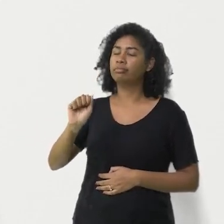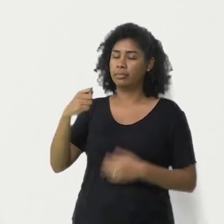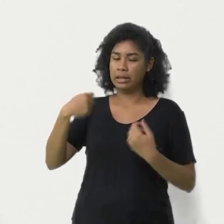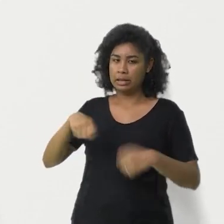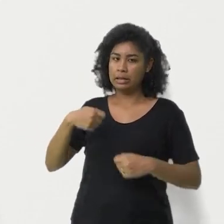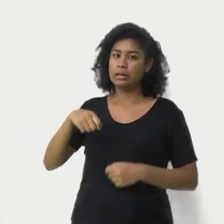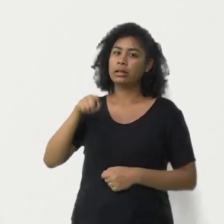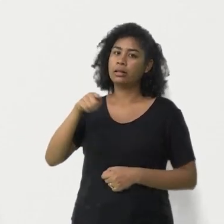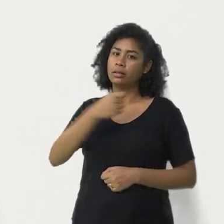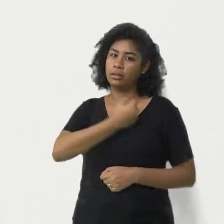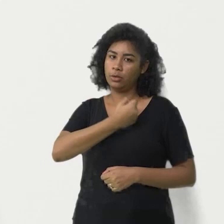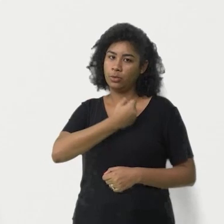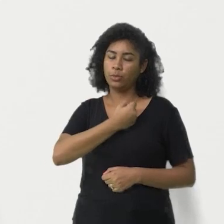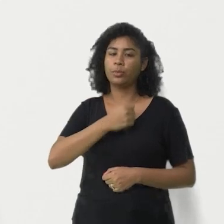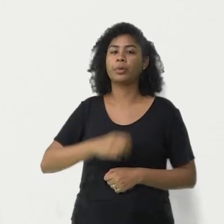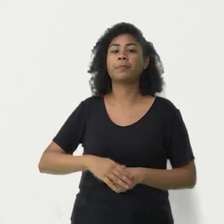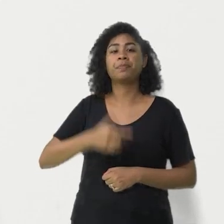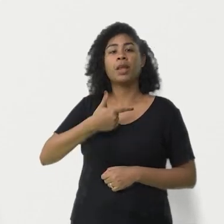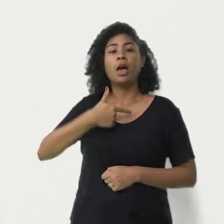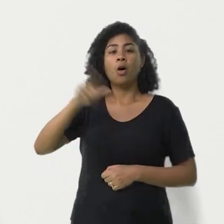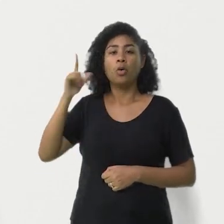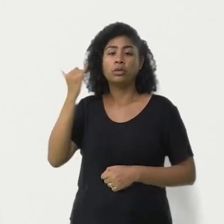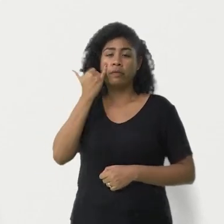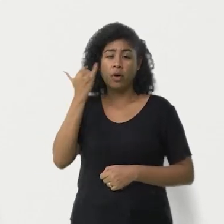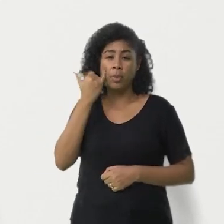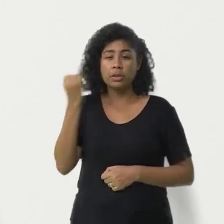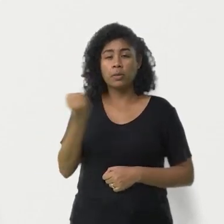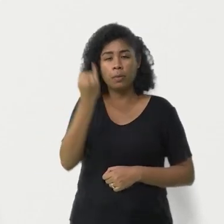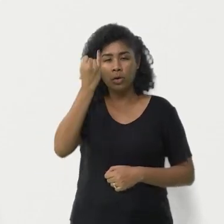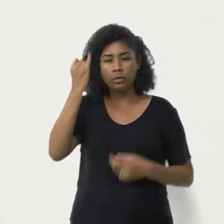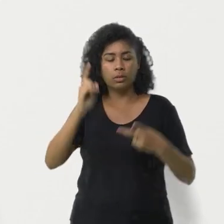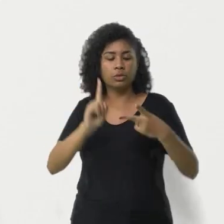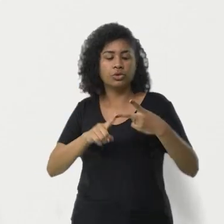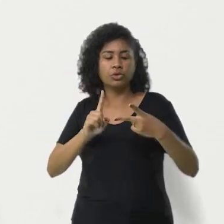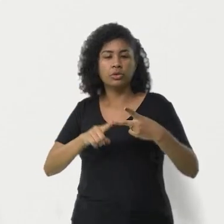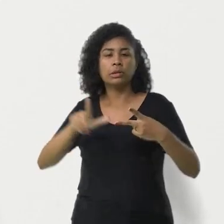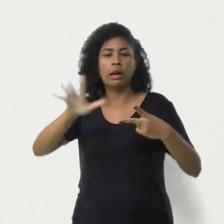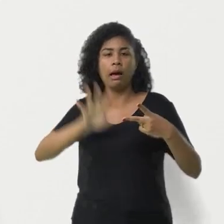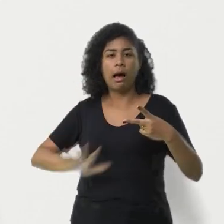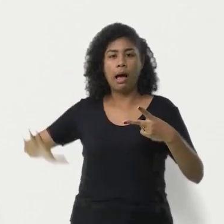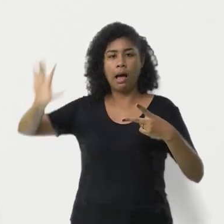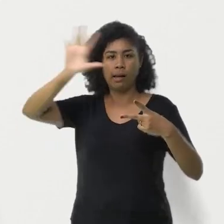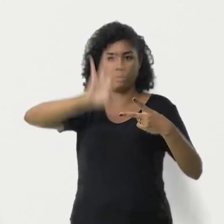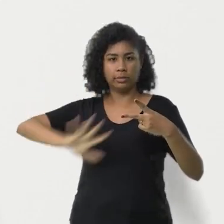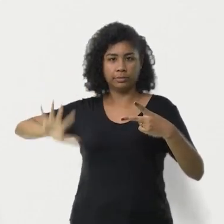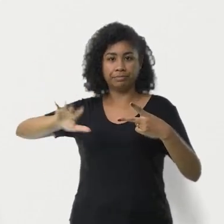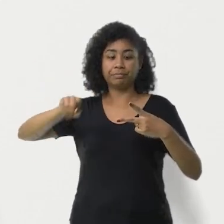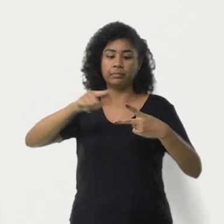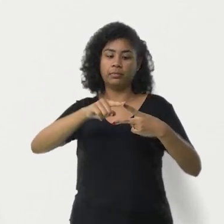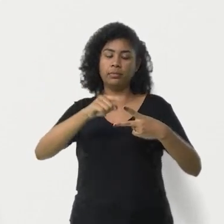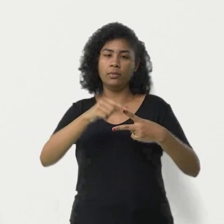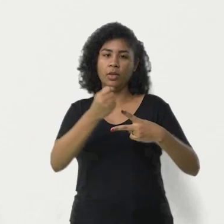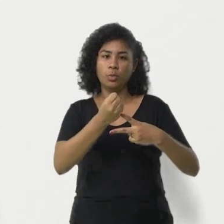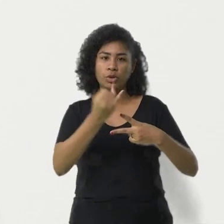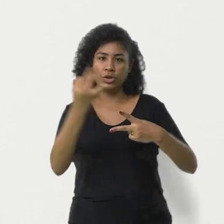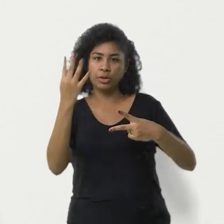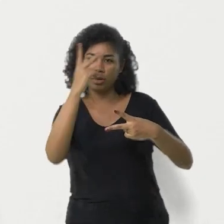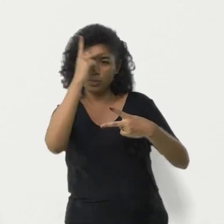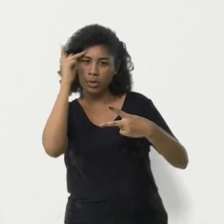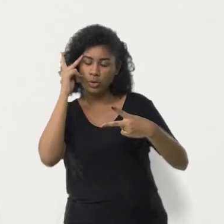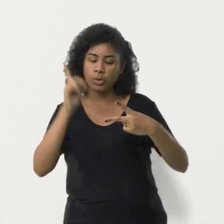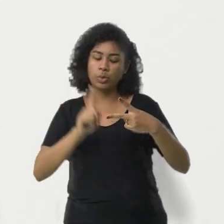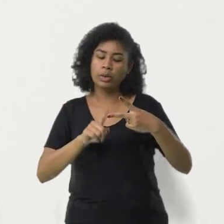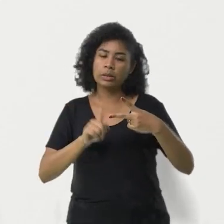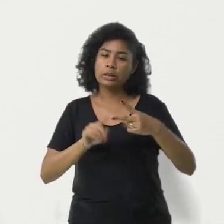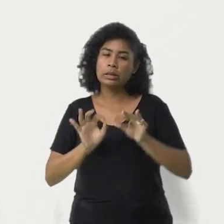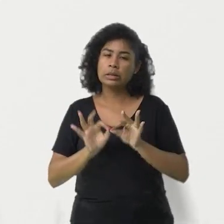vai ser a área, tá? Então, nós temos que saber o número de pessoas por área,